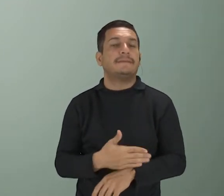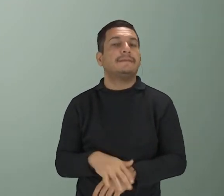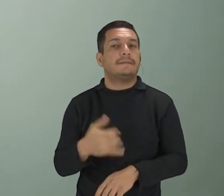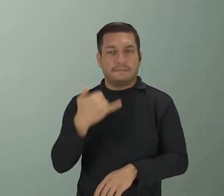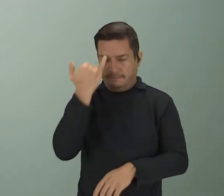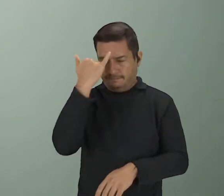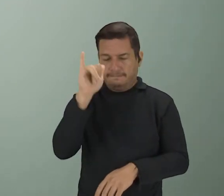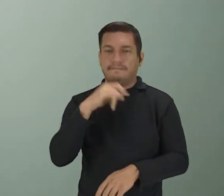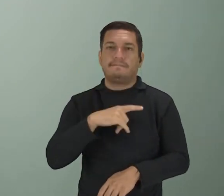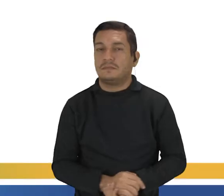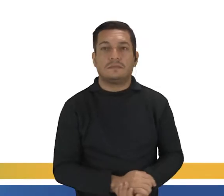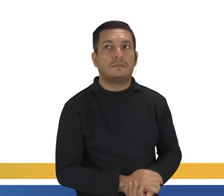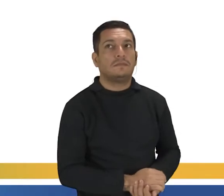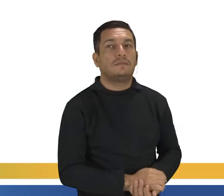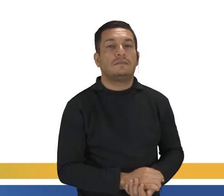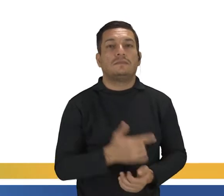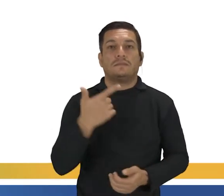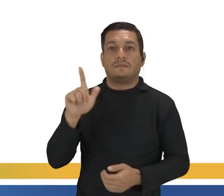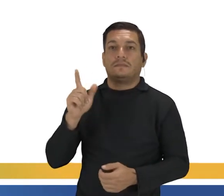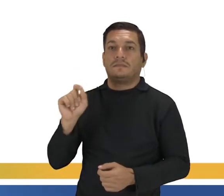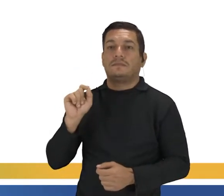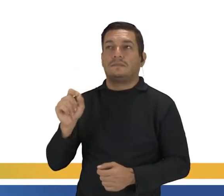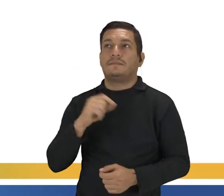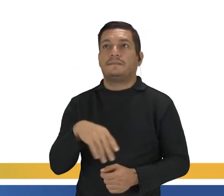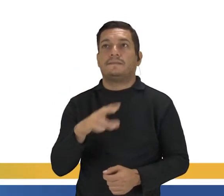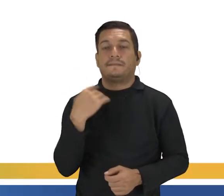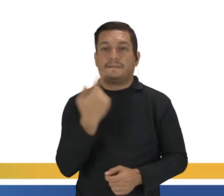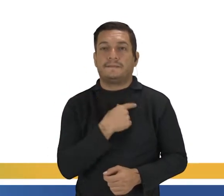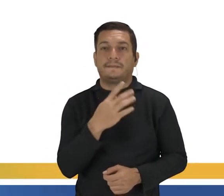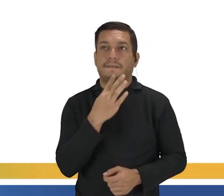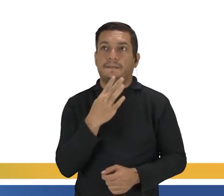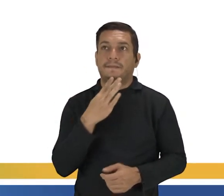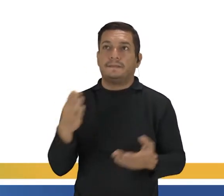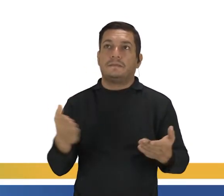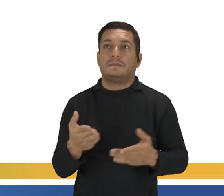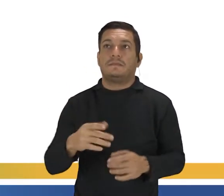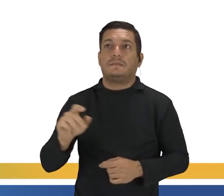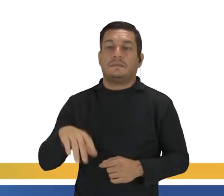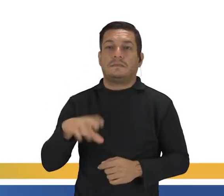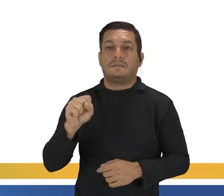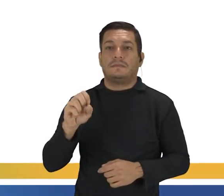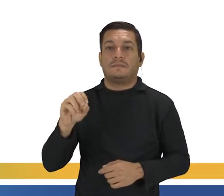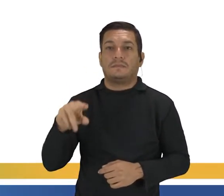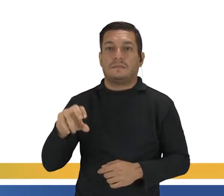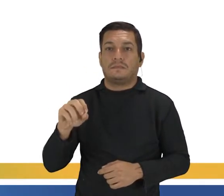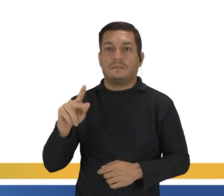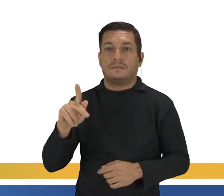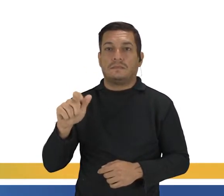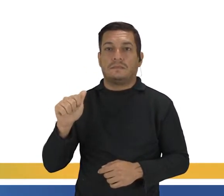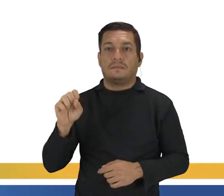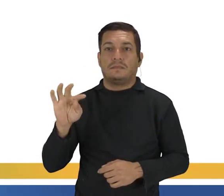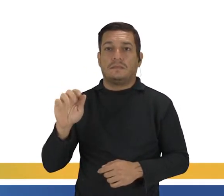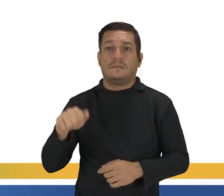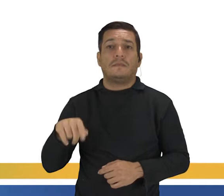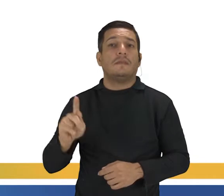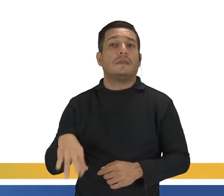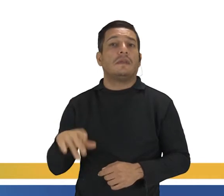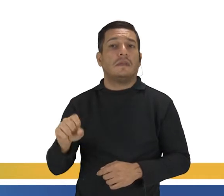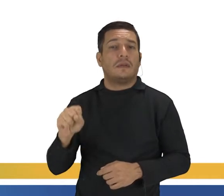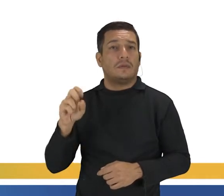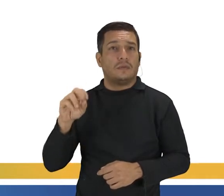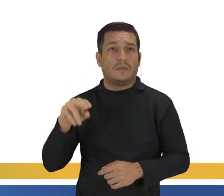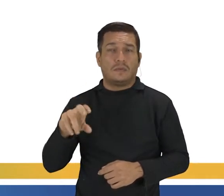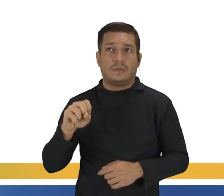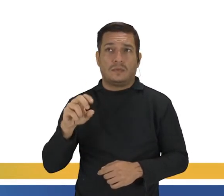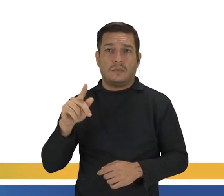Muita criatividade nessa hora. Outra função que a gente vai conhecer agora é o sonoplasta. Quem será o